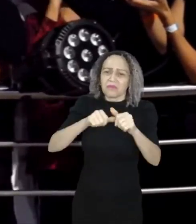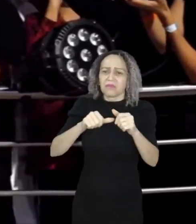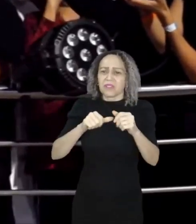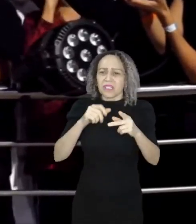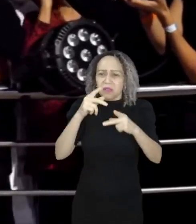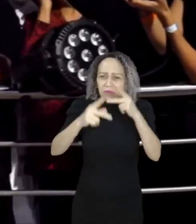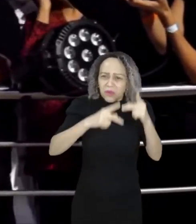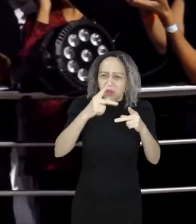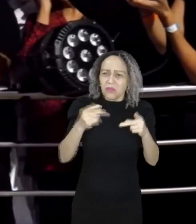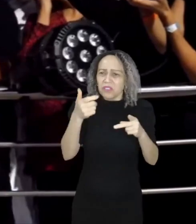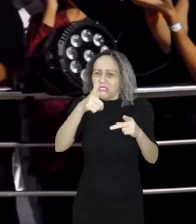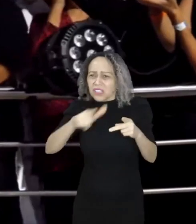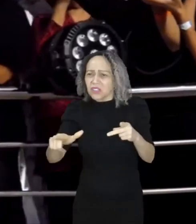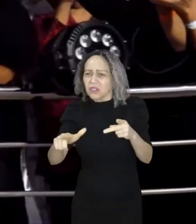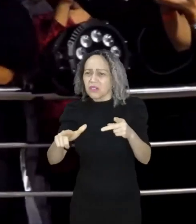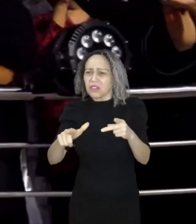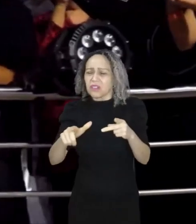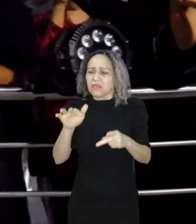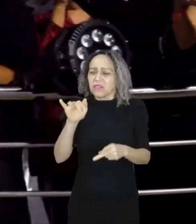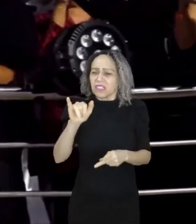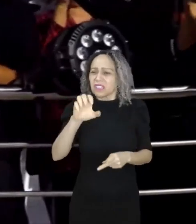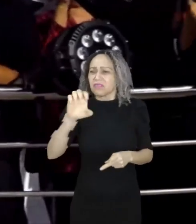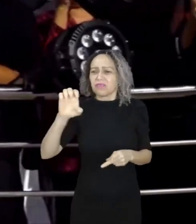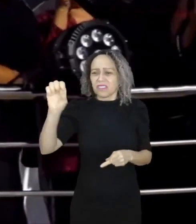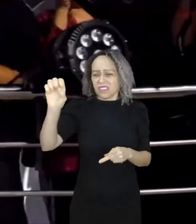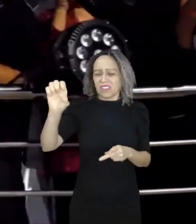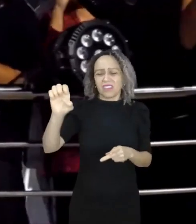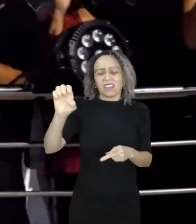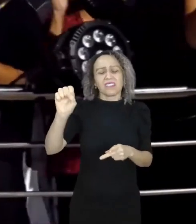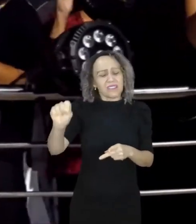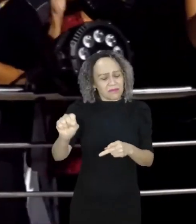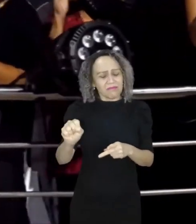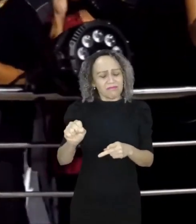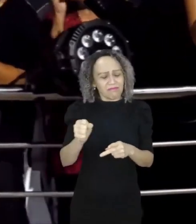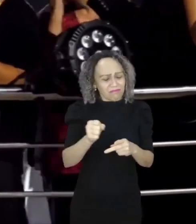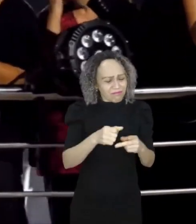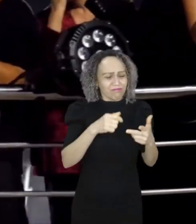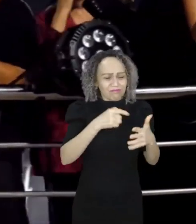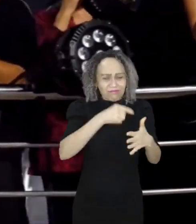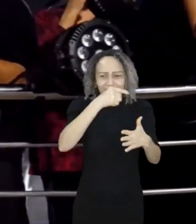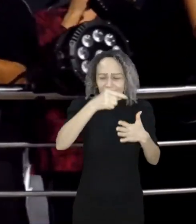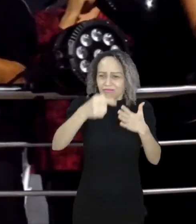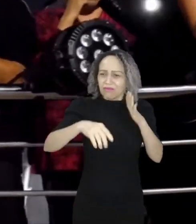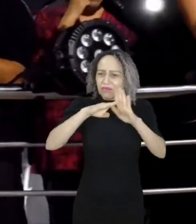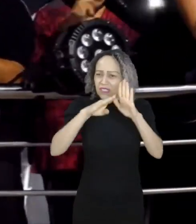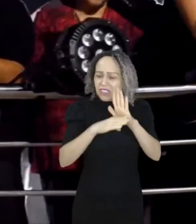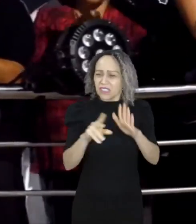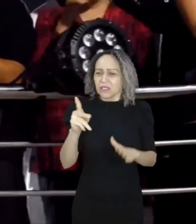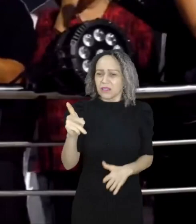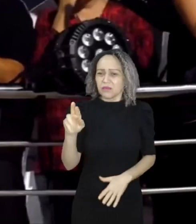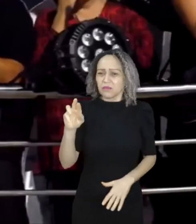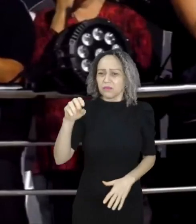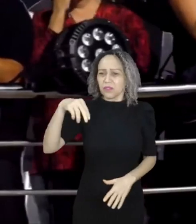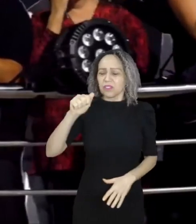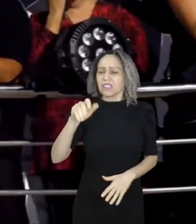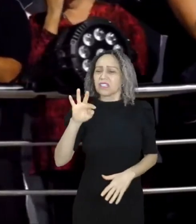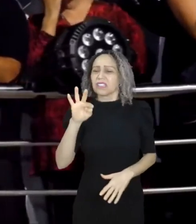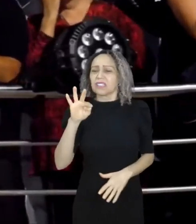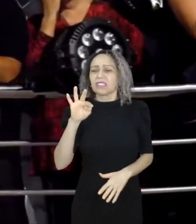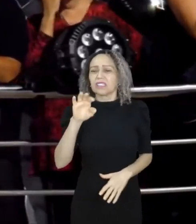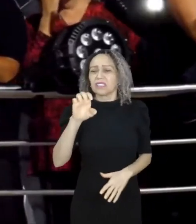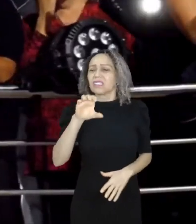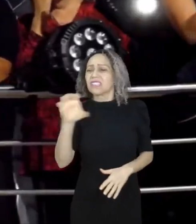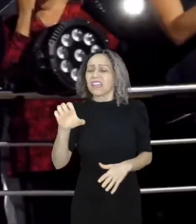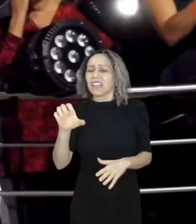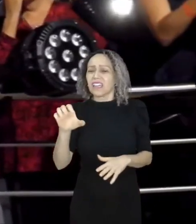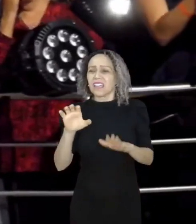vez, vai ter FIES, vai ter Reúne, vai ter Pronatec, ou seja, vai ter. Ninguém